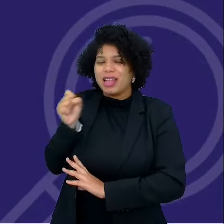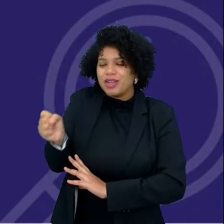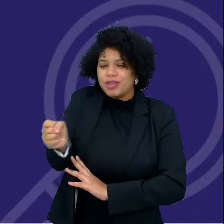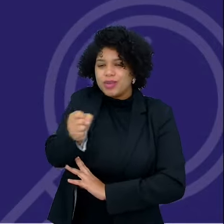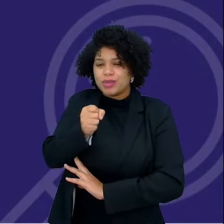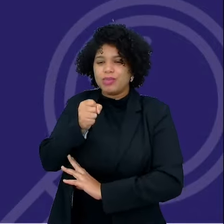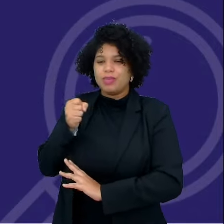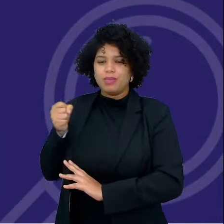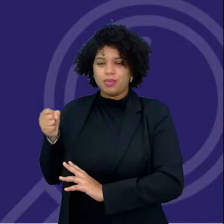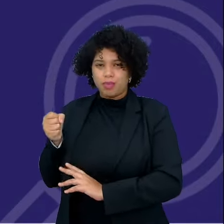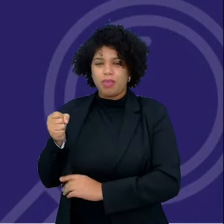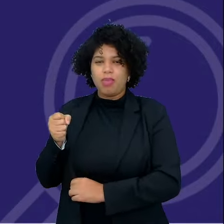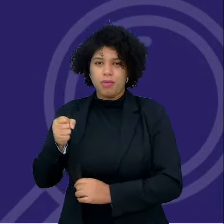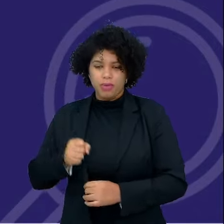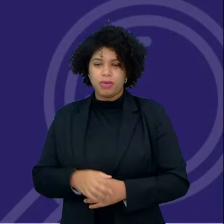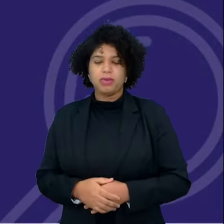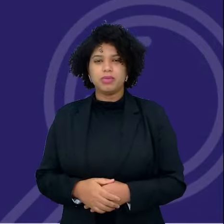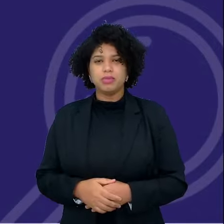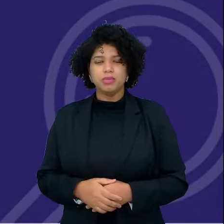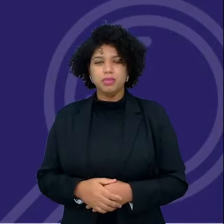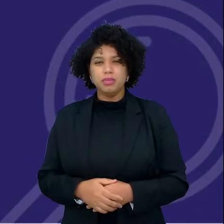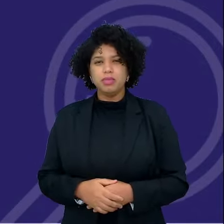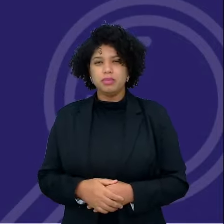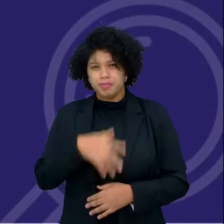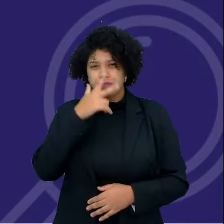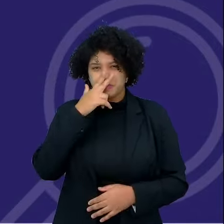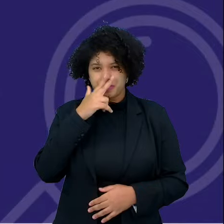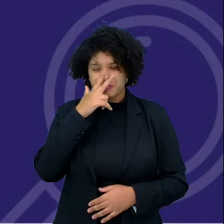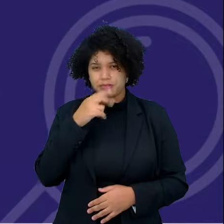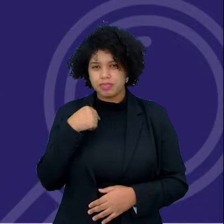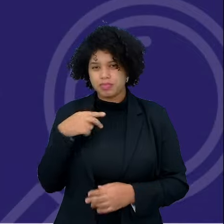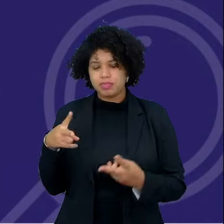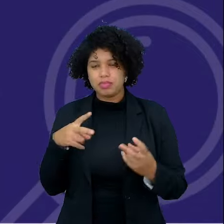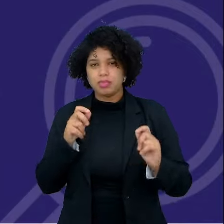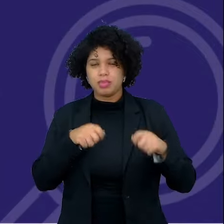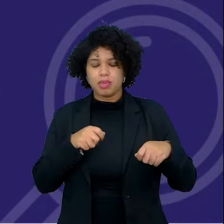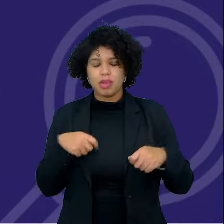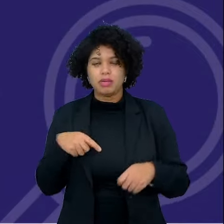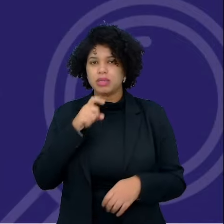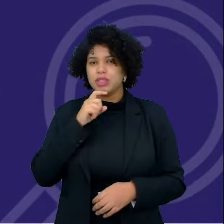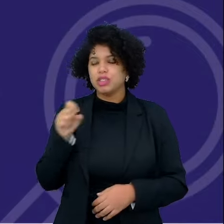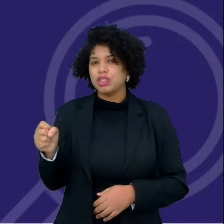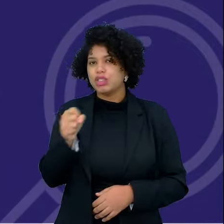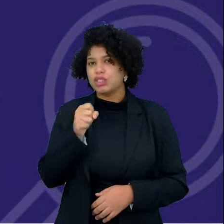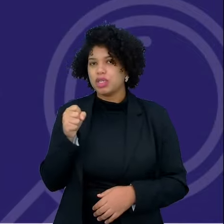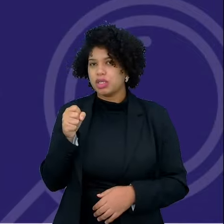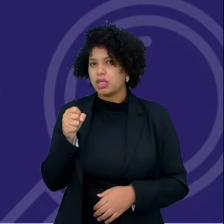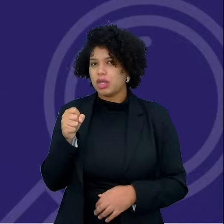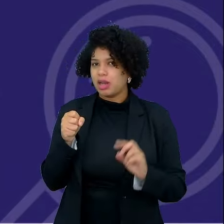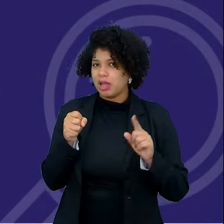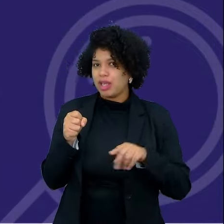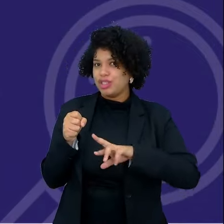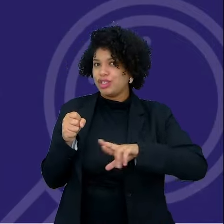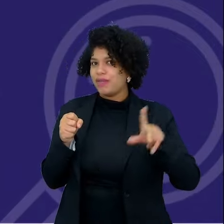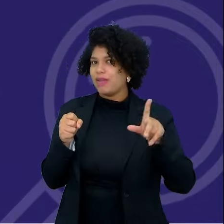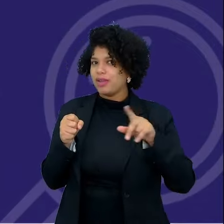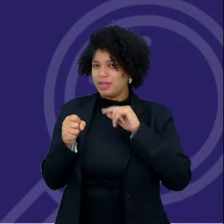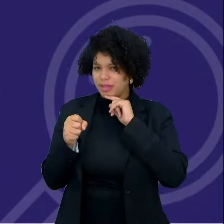Então, passado um tempo que você falou isso, será que ele vai perceber que a geladeira, na verdade, é o inverso do que você